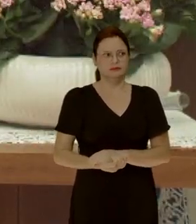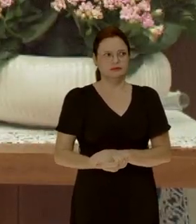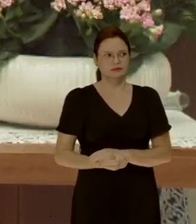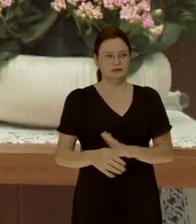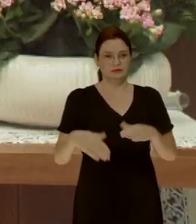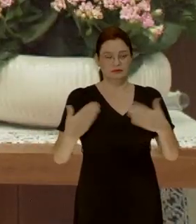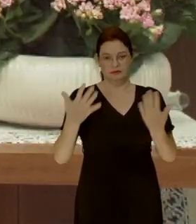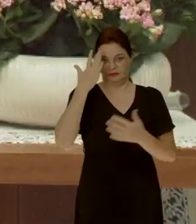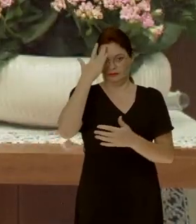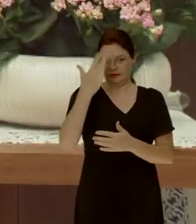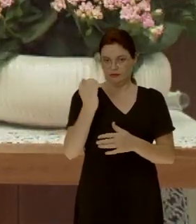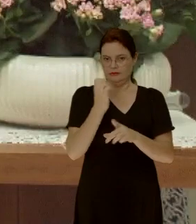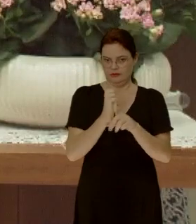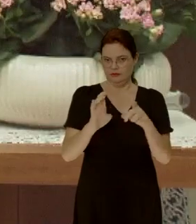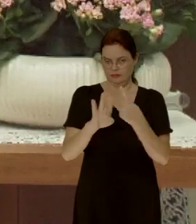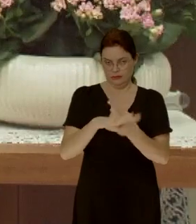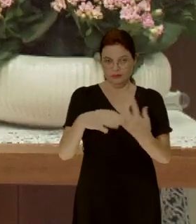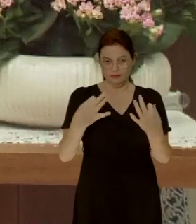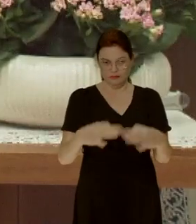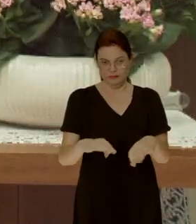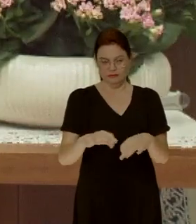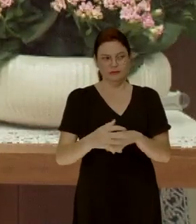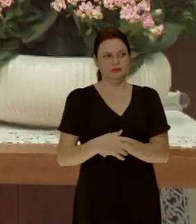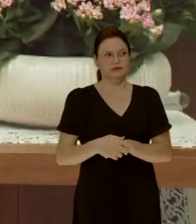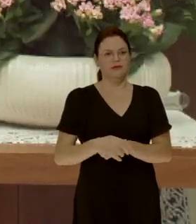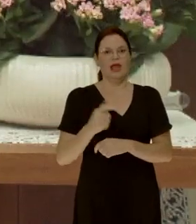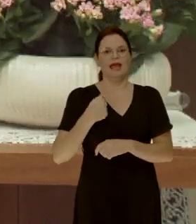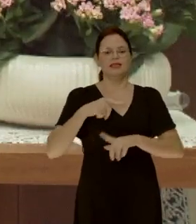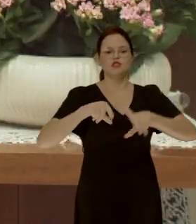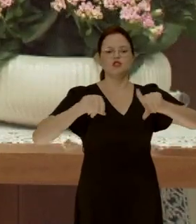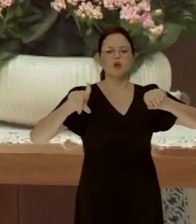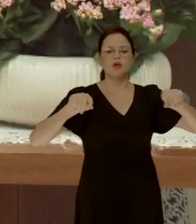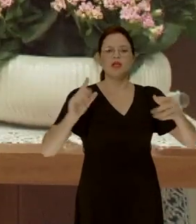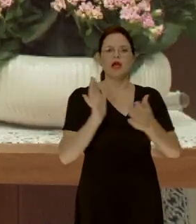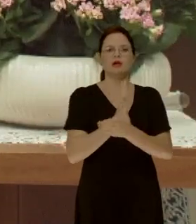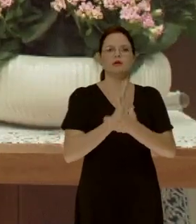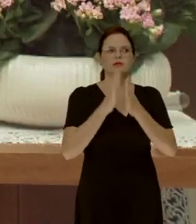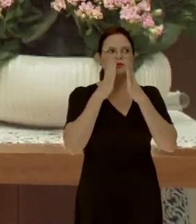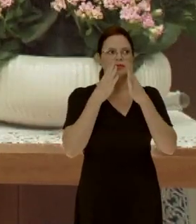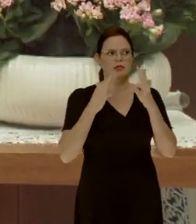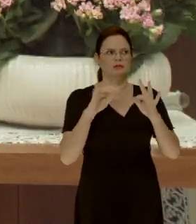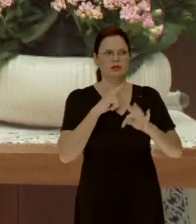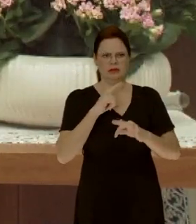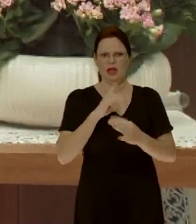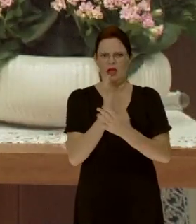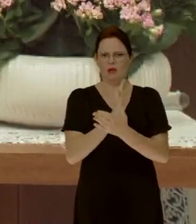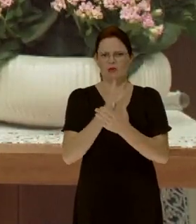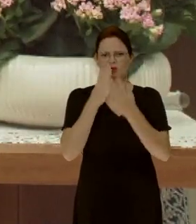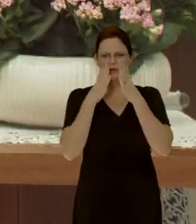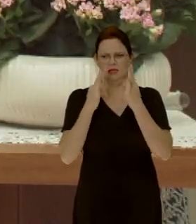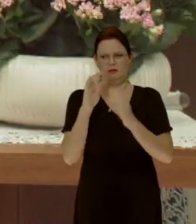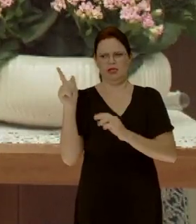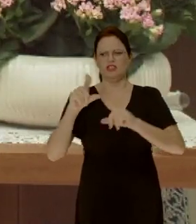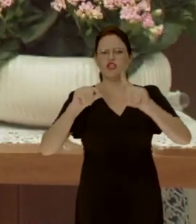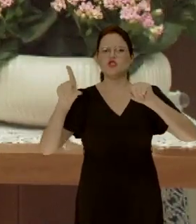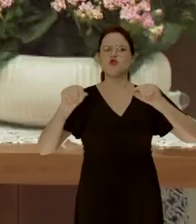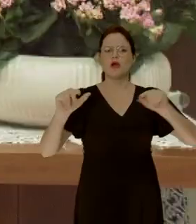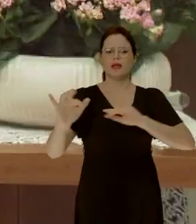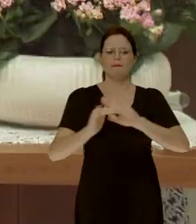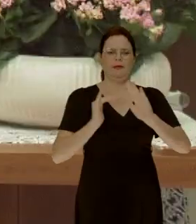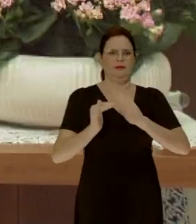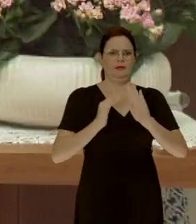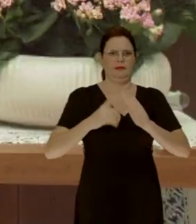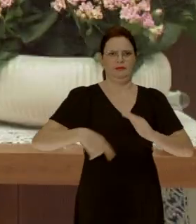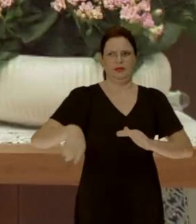dia, amanhã, escola bíblica dominical, você separa alguns testemunhos. Eu tenho aqui alguns testemunhos. Só